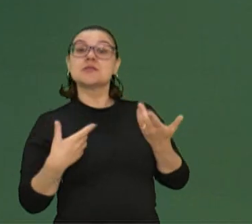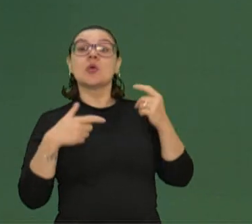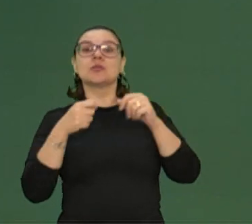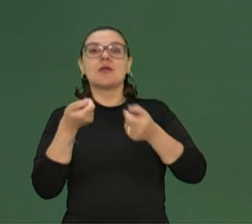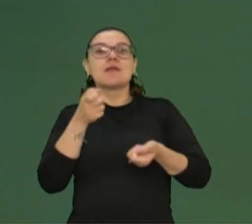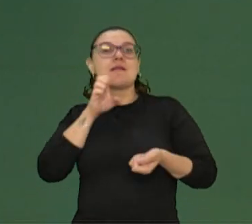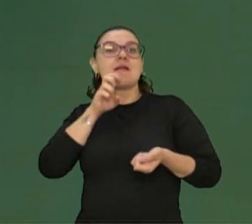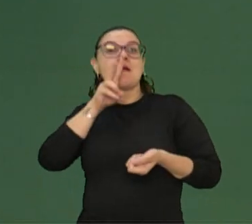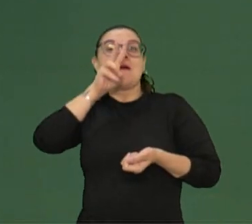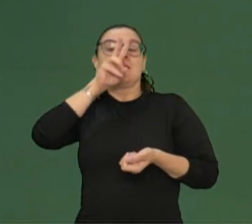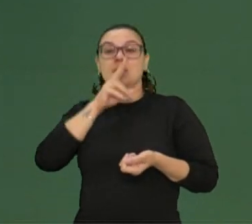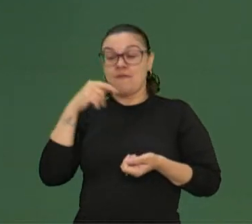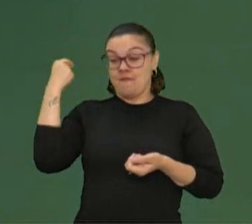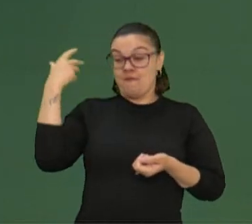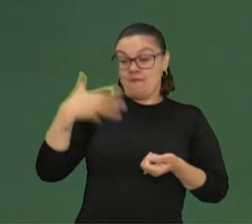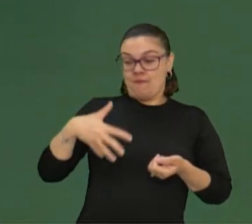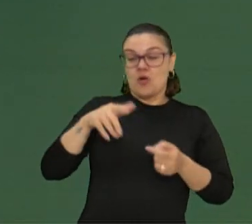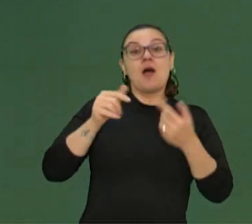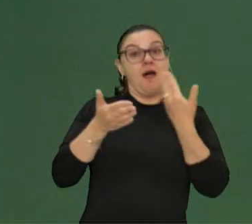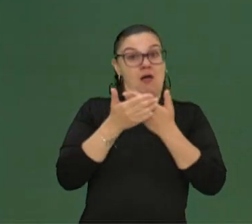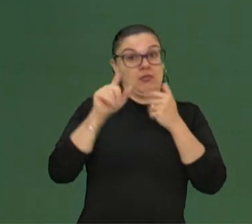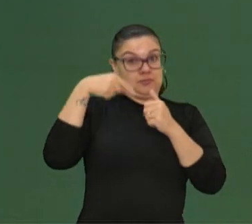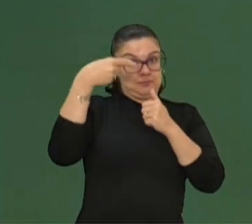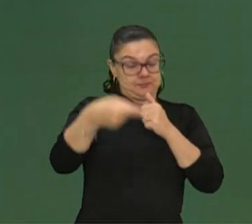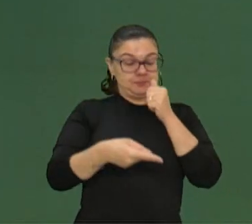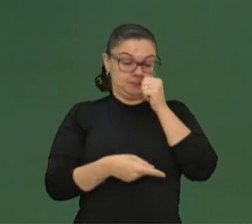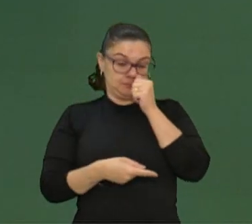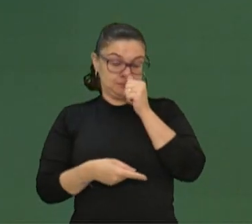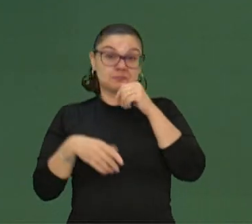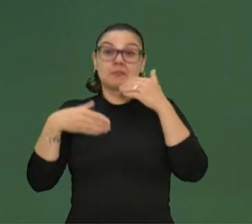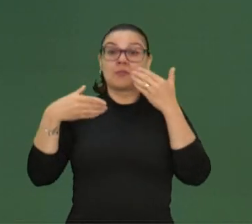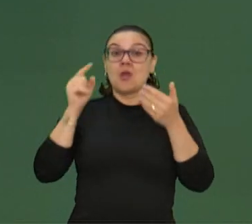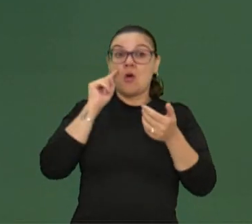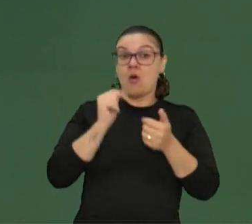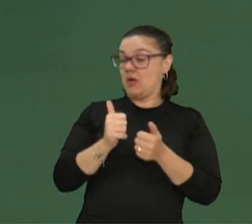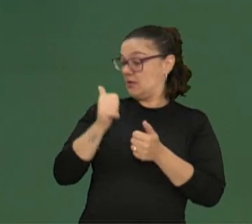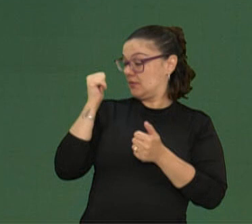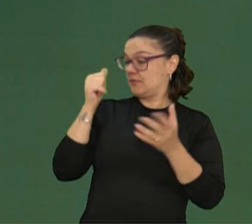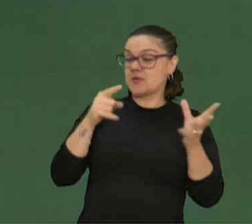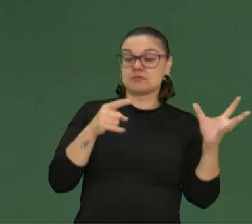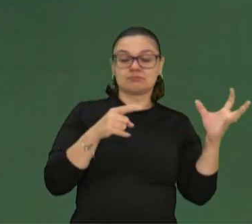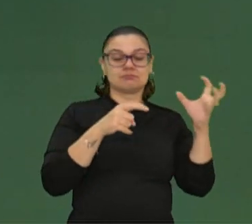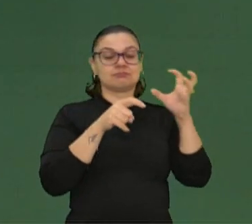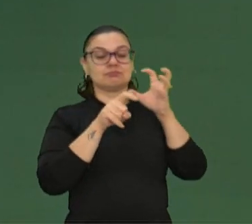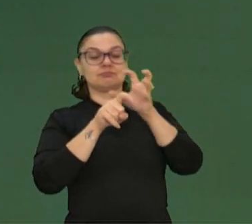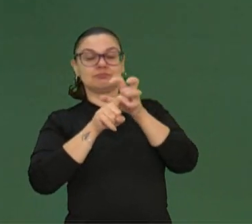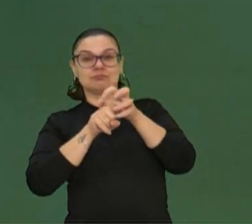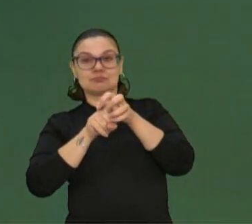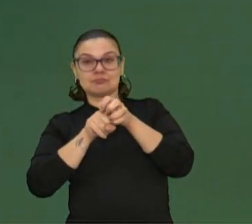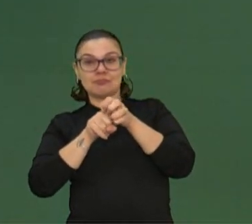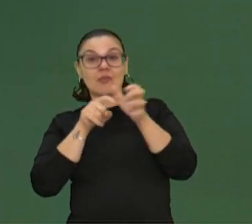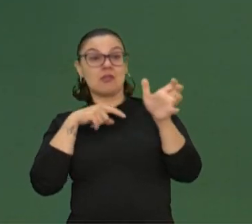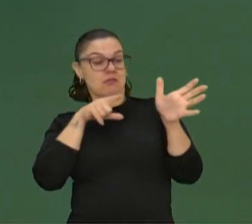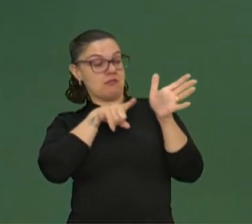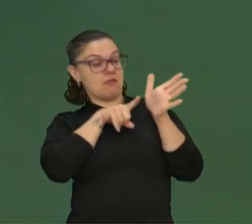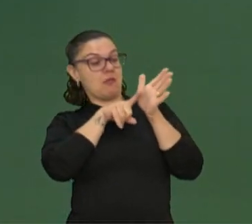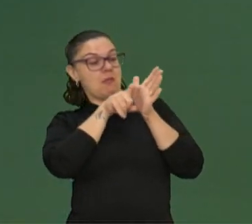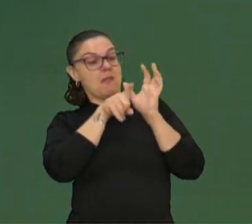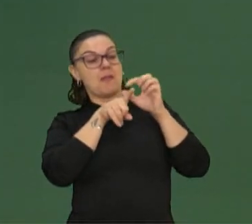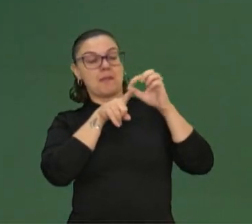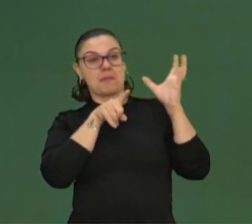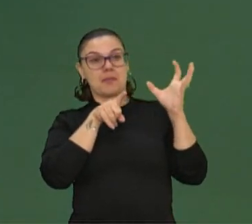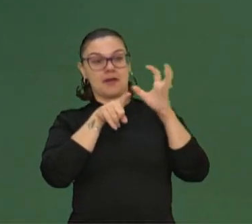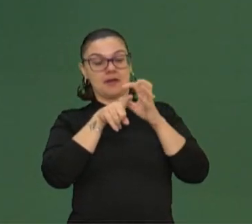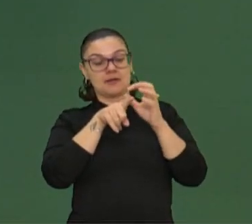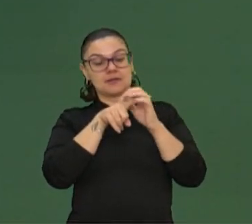altíssimo. E é o tema da nossa próxima aula. Aí, olha lá, fez esse englobamento, então tem a bactéria e a